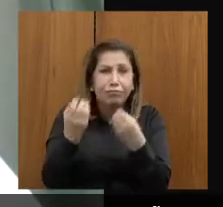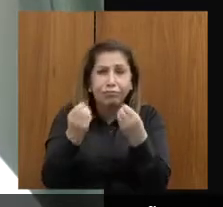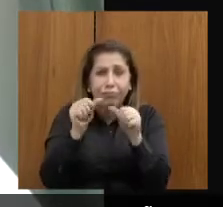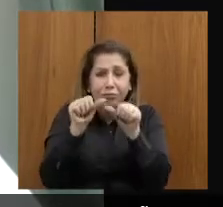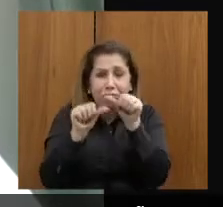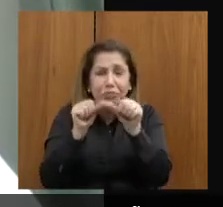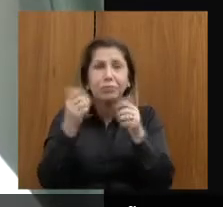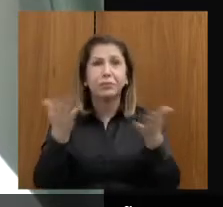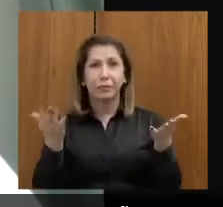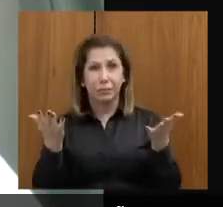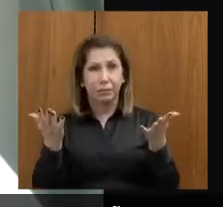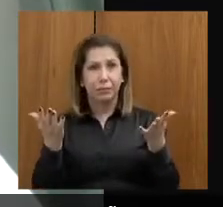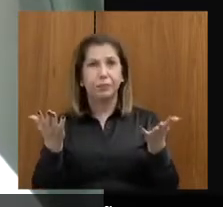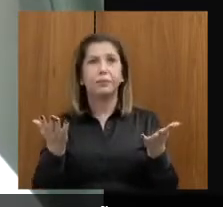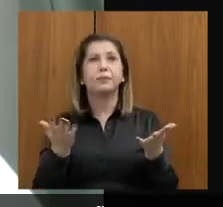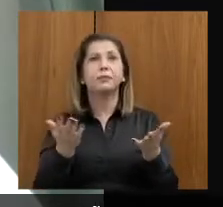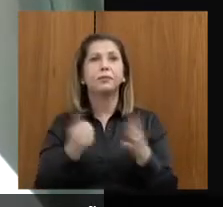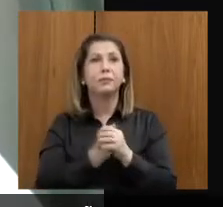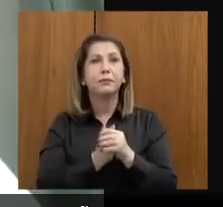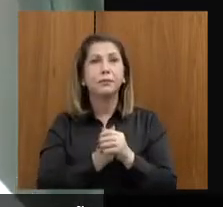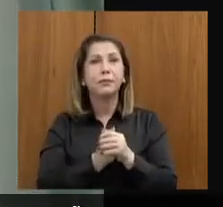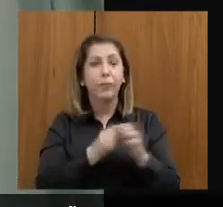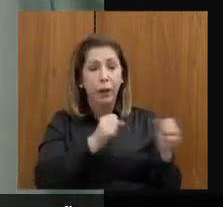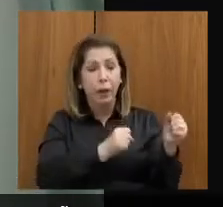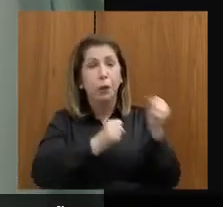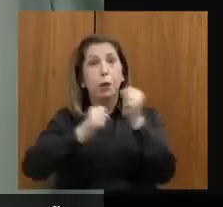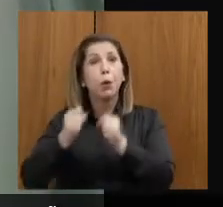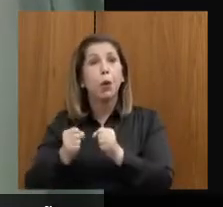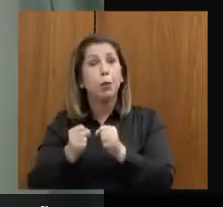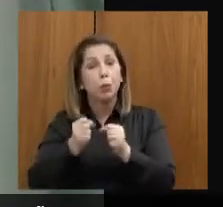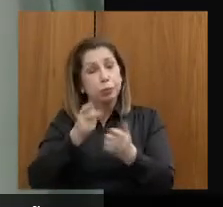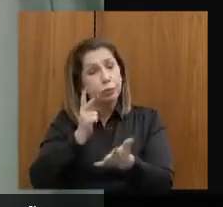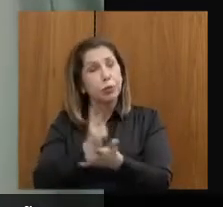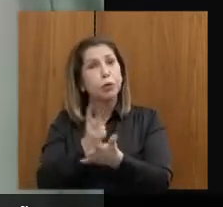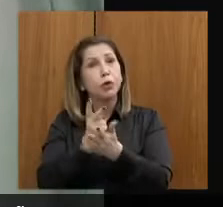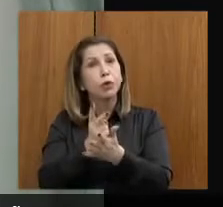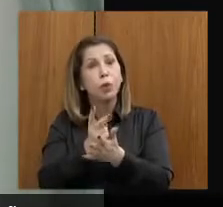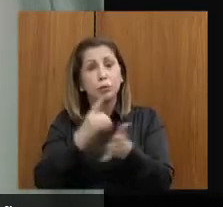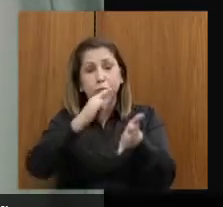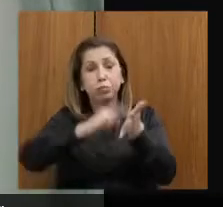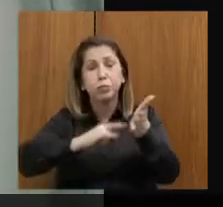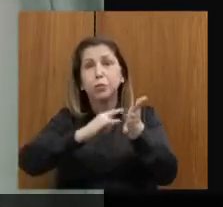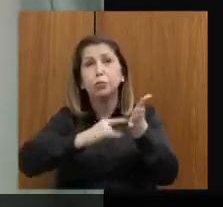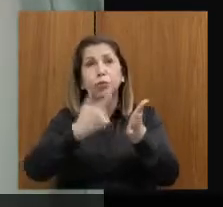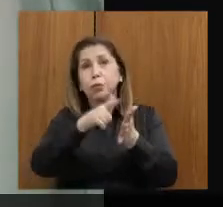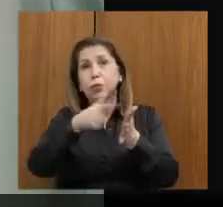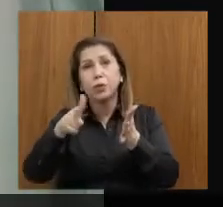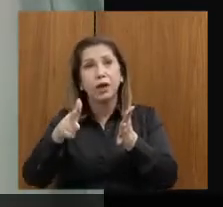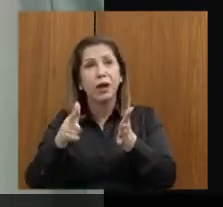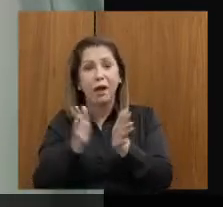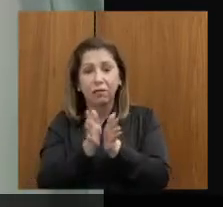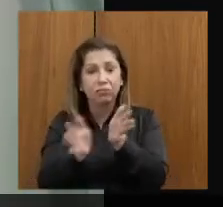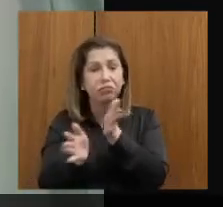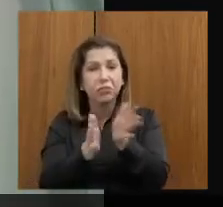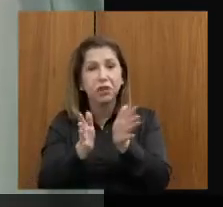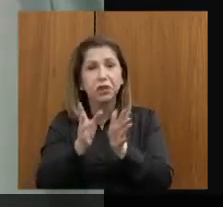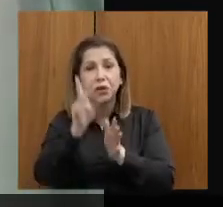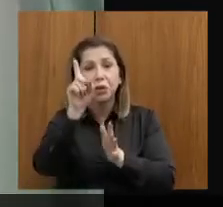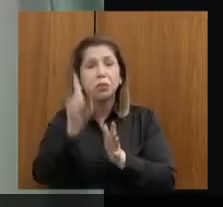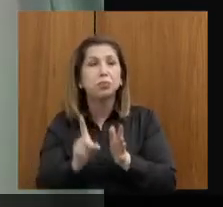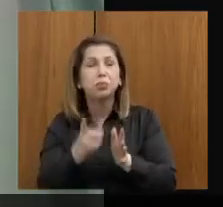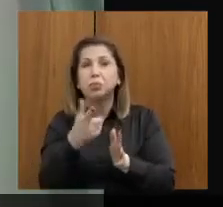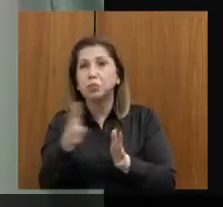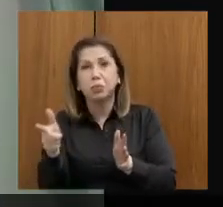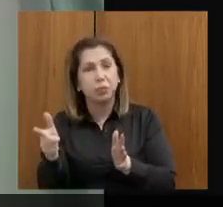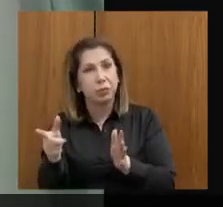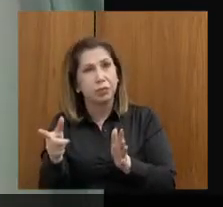os depois velho eu os quilombos ainda se encontra ainda sem regularização fundiária e sem acesso mim mas direitos sociais